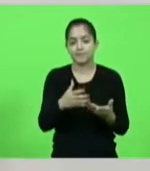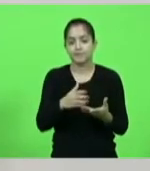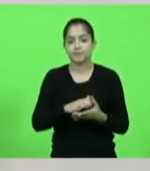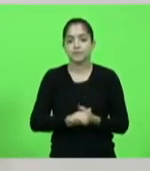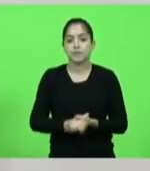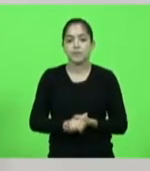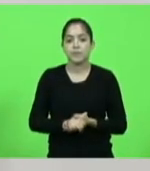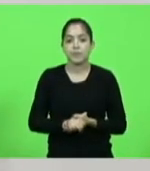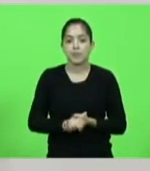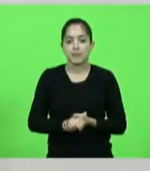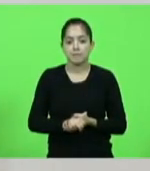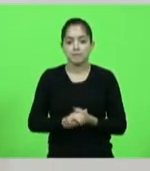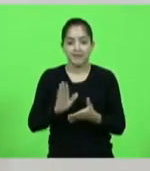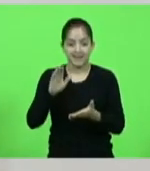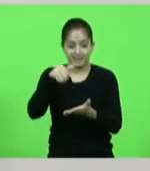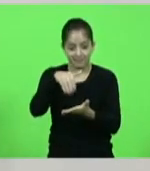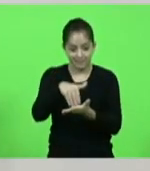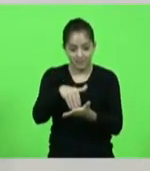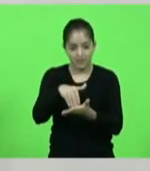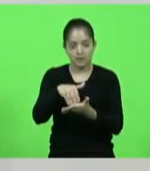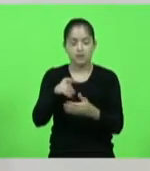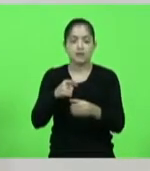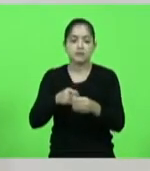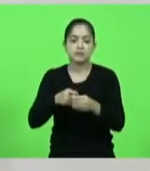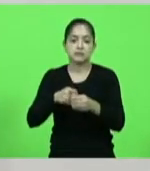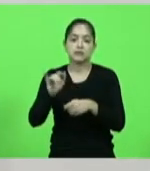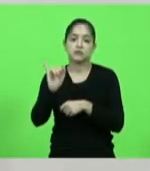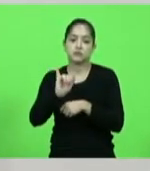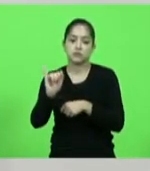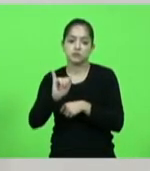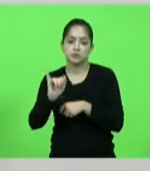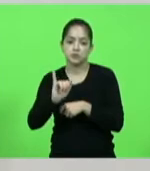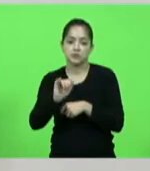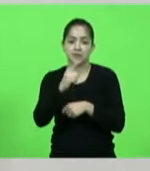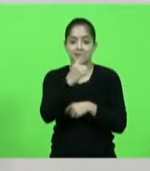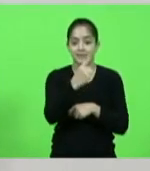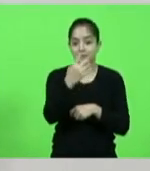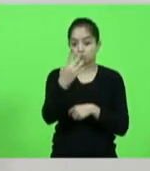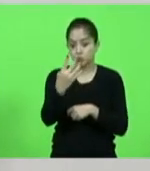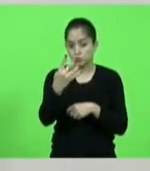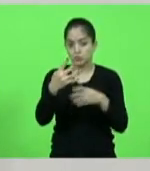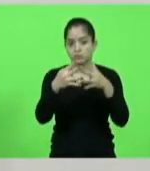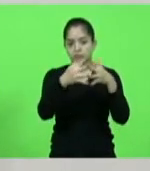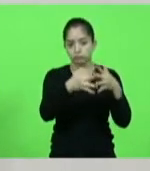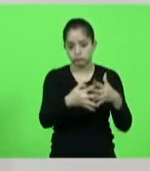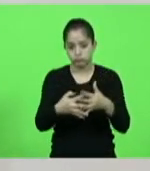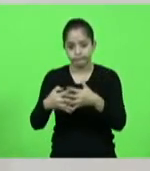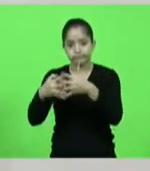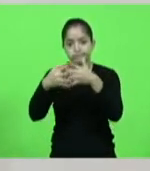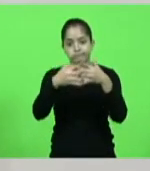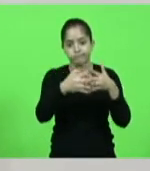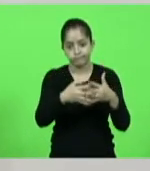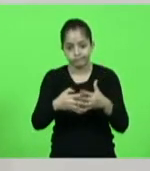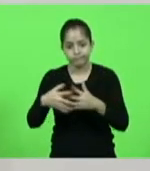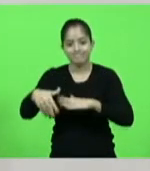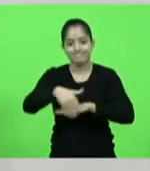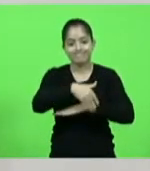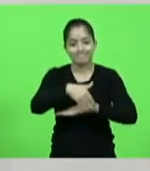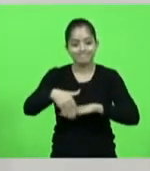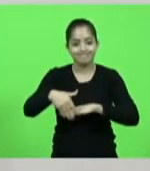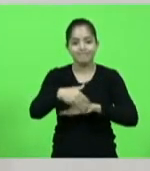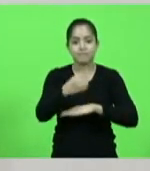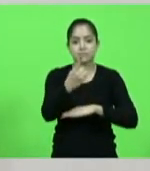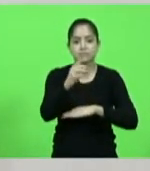assertiva mesmo, até a cidade de Itajaí, 14 caminhões por minuto. A BR-101 não vai comportar esse